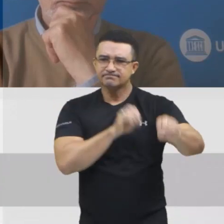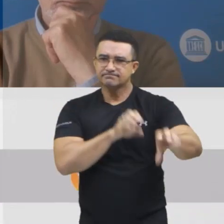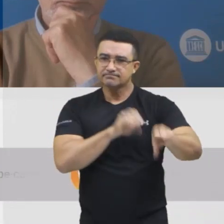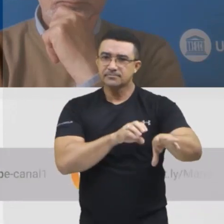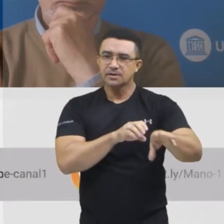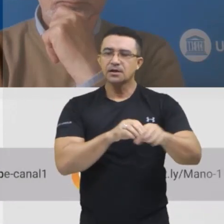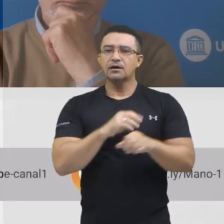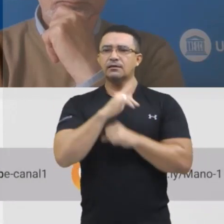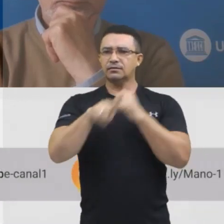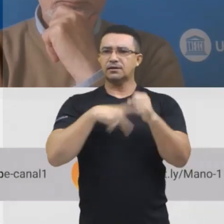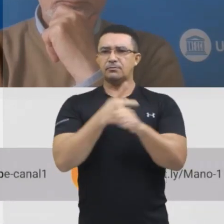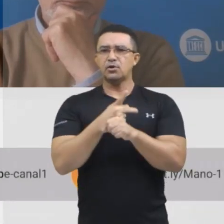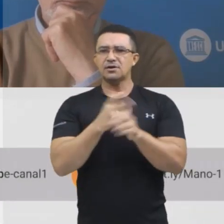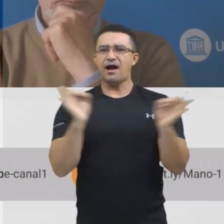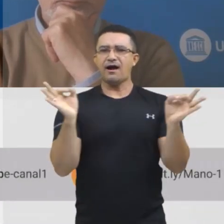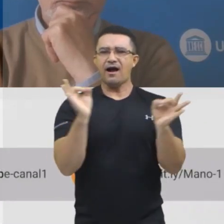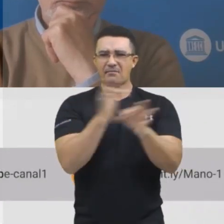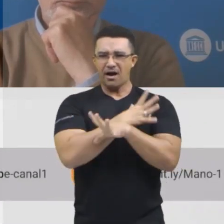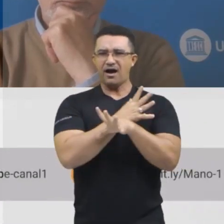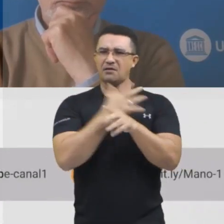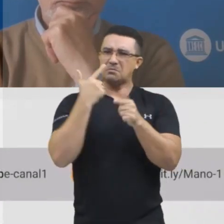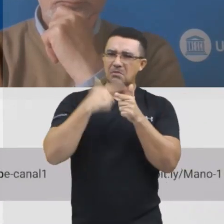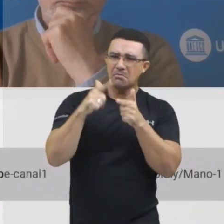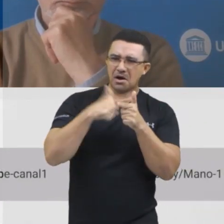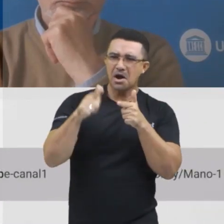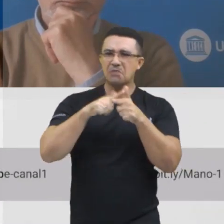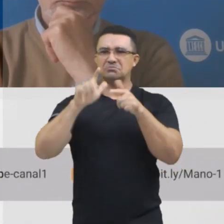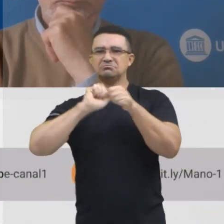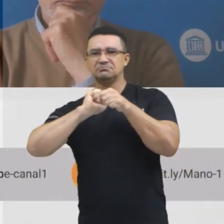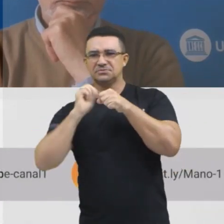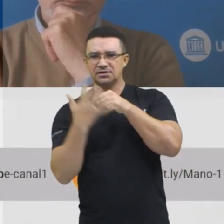desse momento, nós vamos ter tido